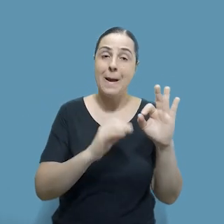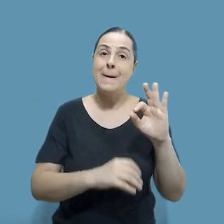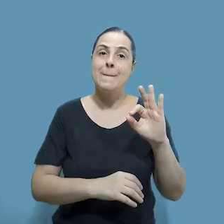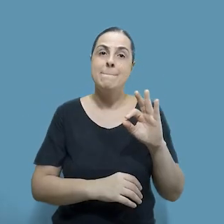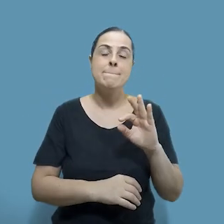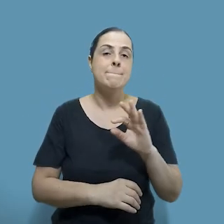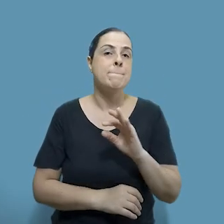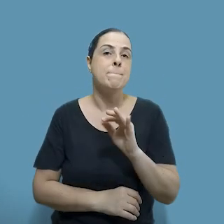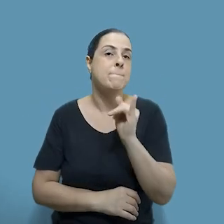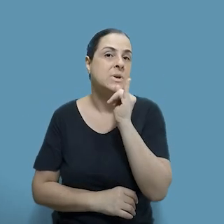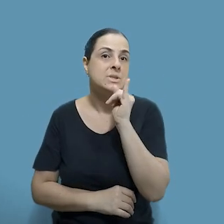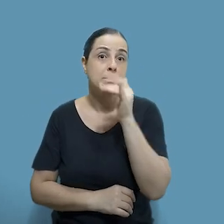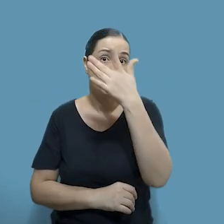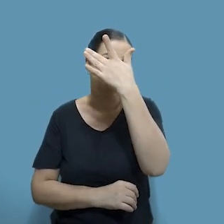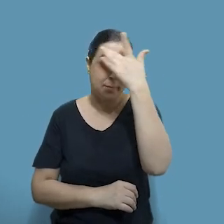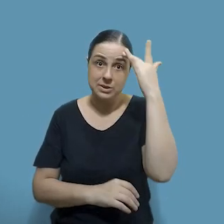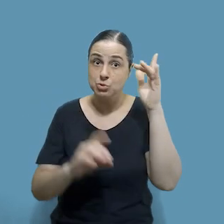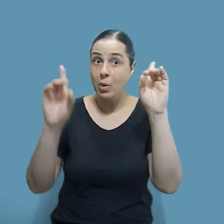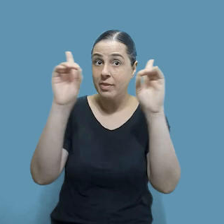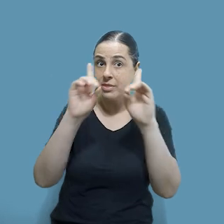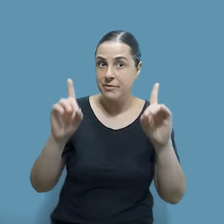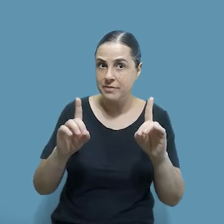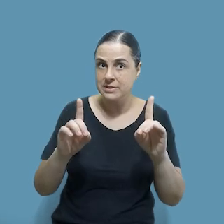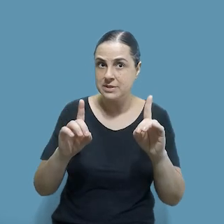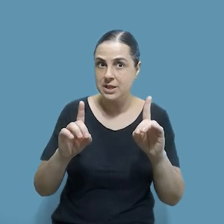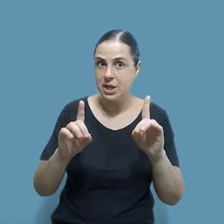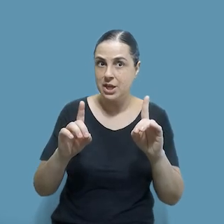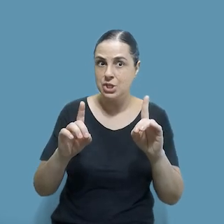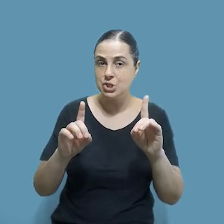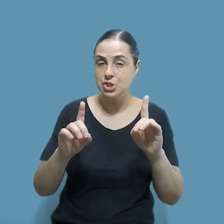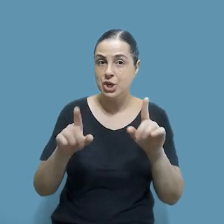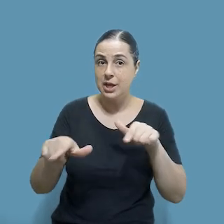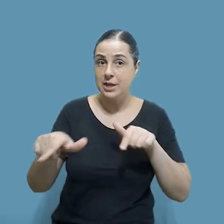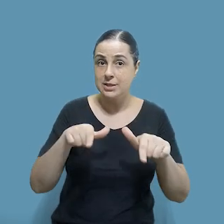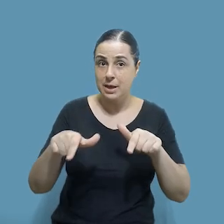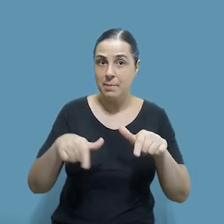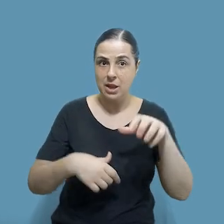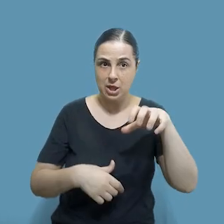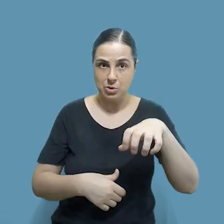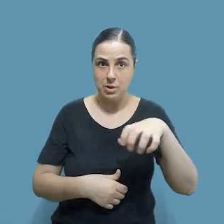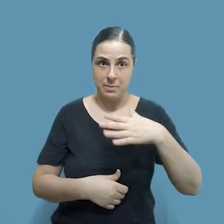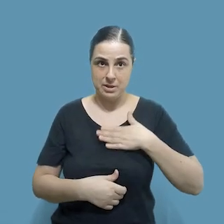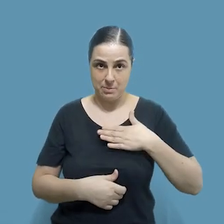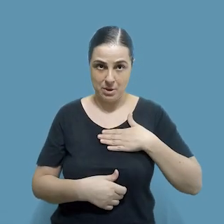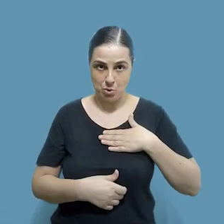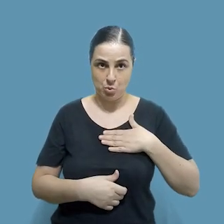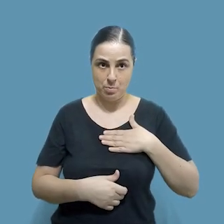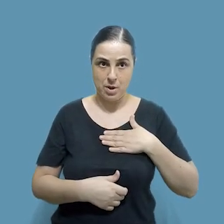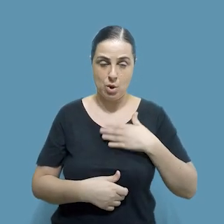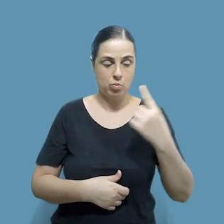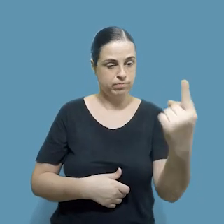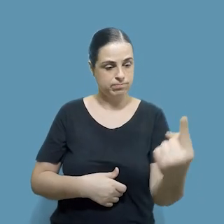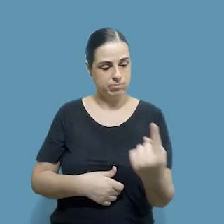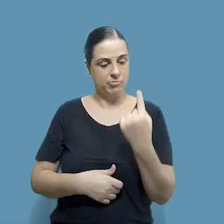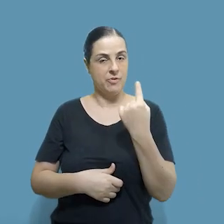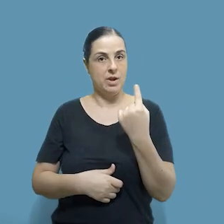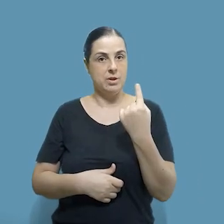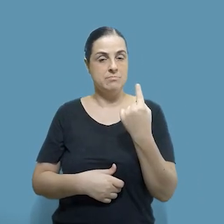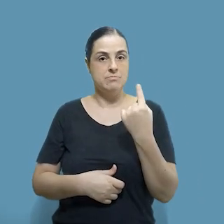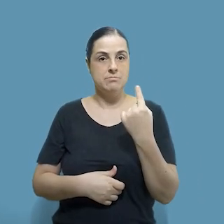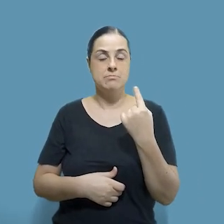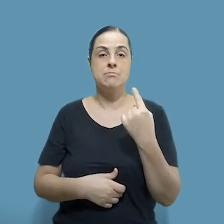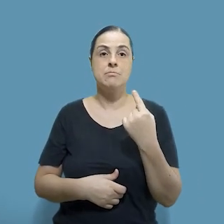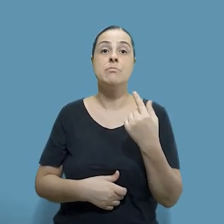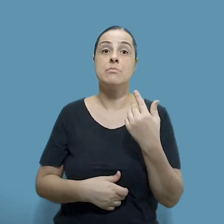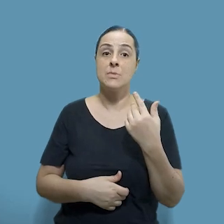né? Chegou uma pessoa no meu departamento, tem uma pessoa aqui que eu não tinha, como a Marta teve desde sempre.